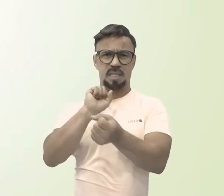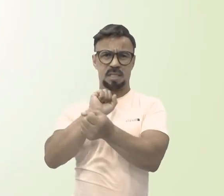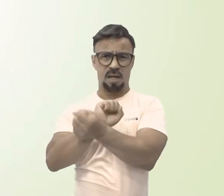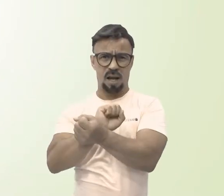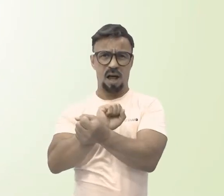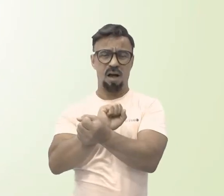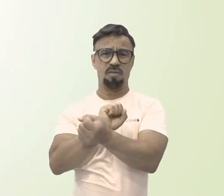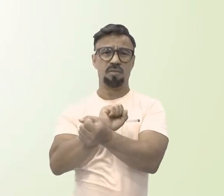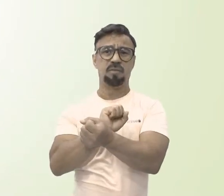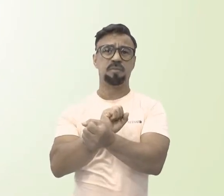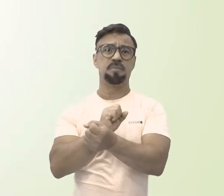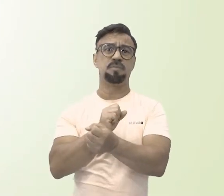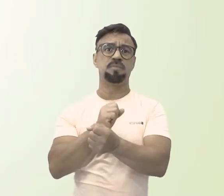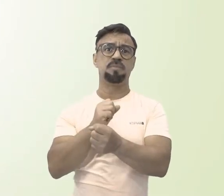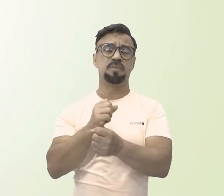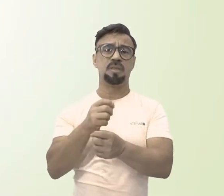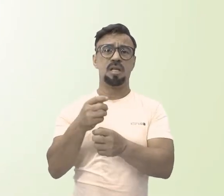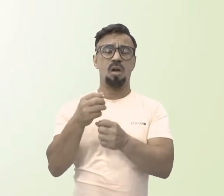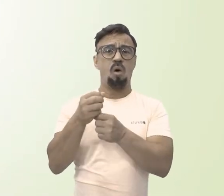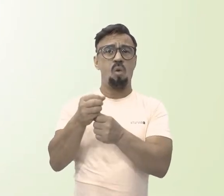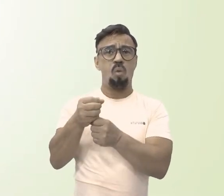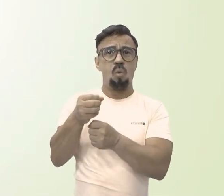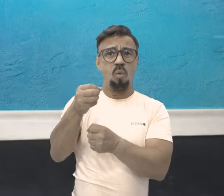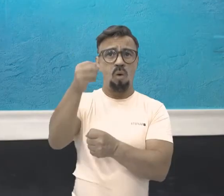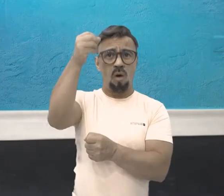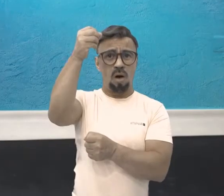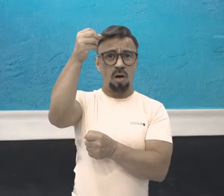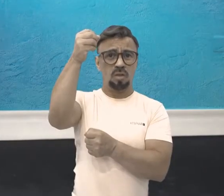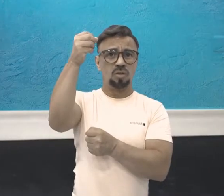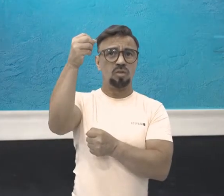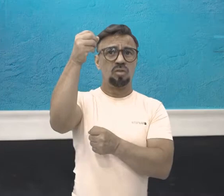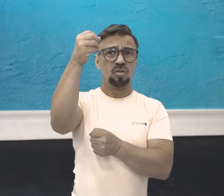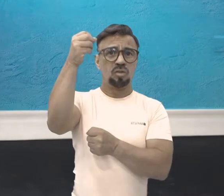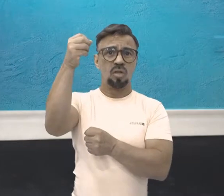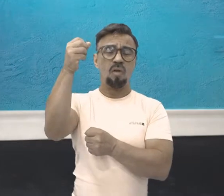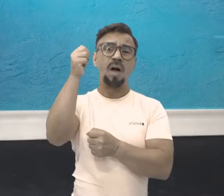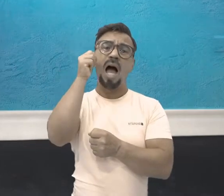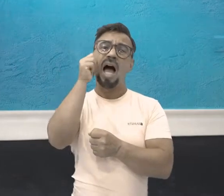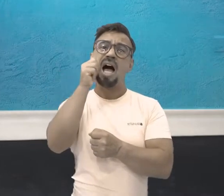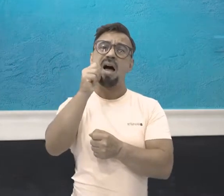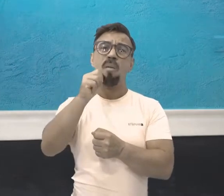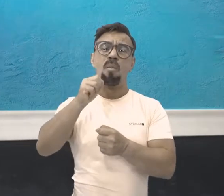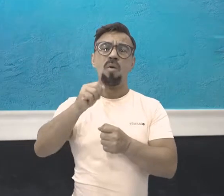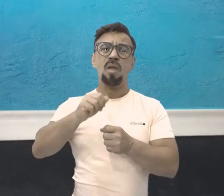carrega o guarda-sol. São as baianas.